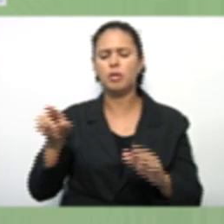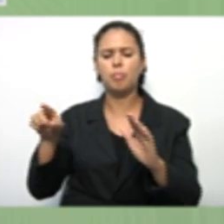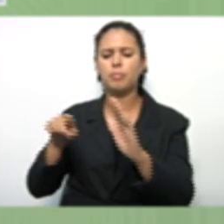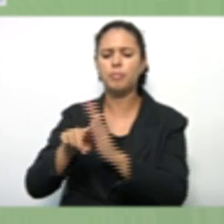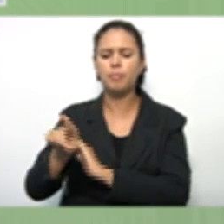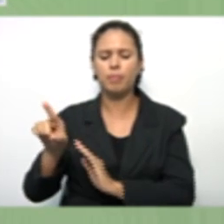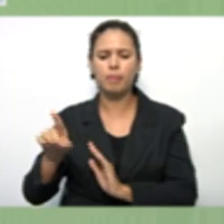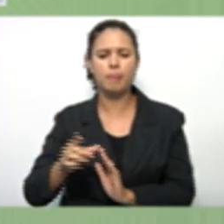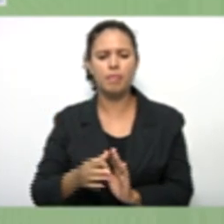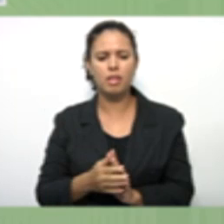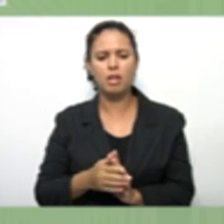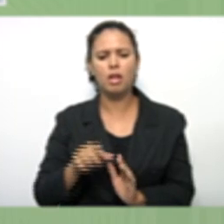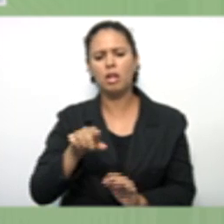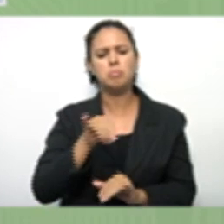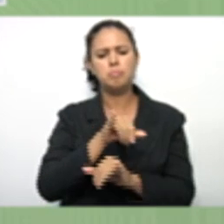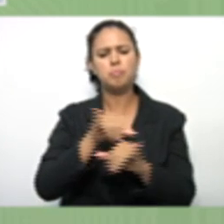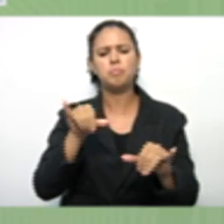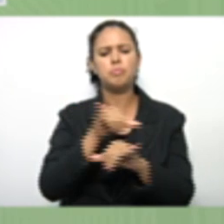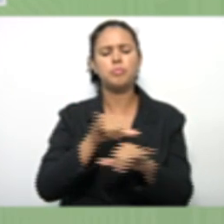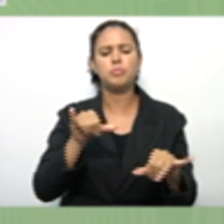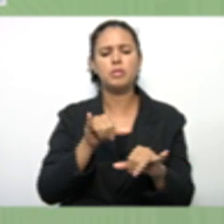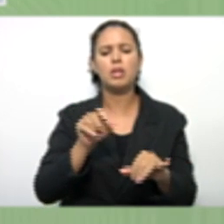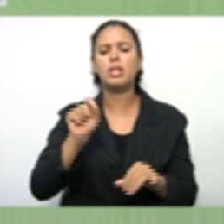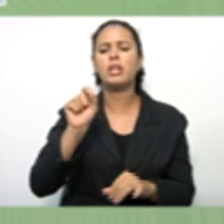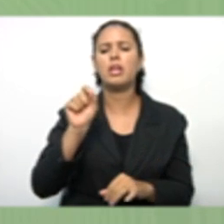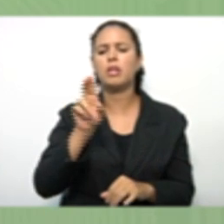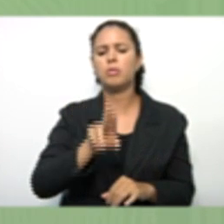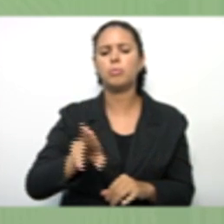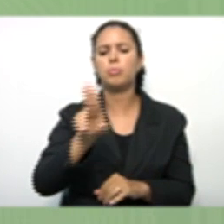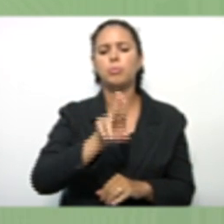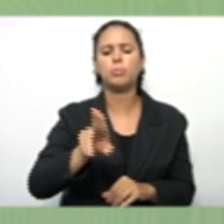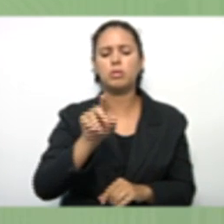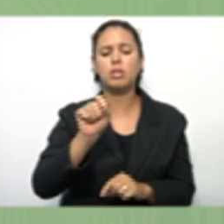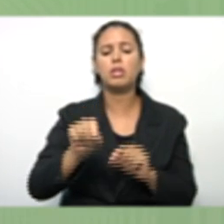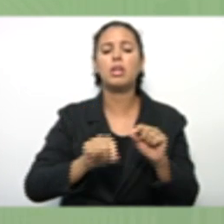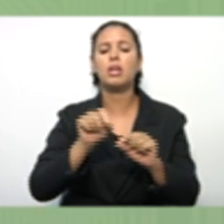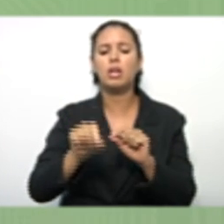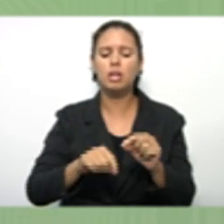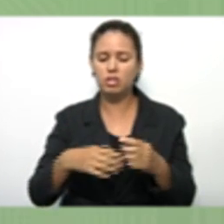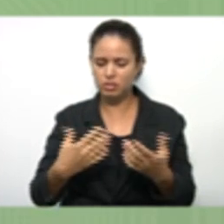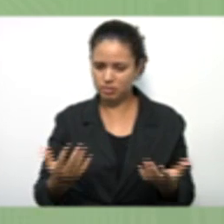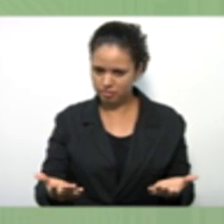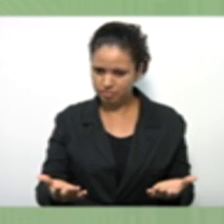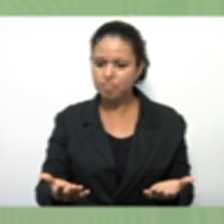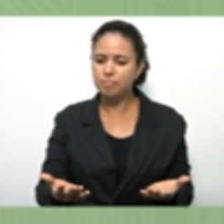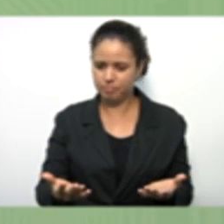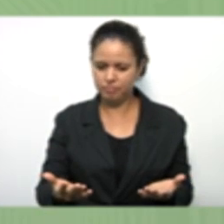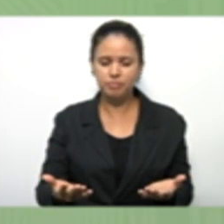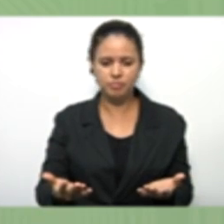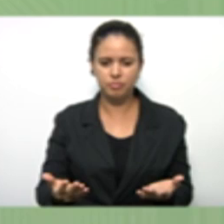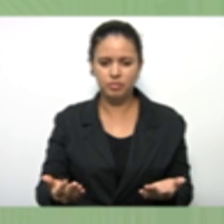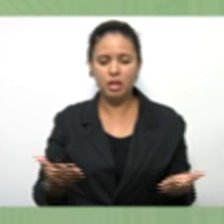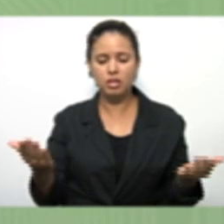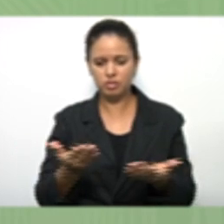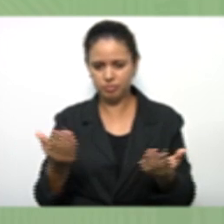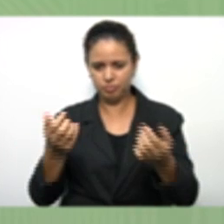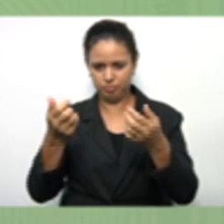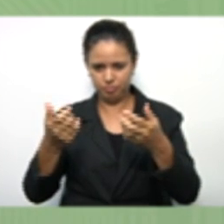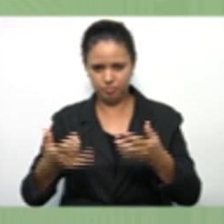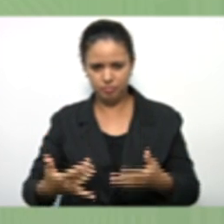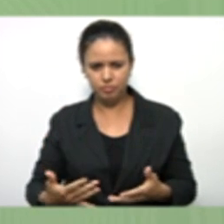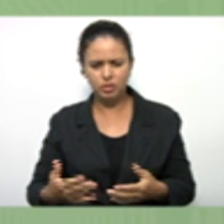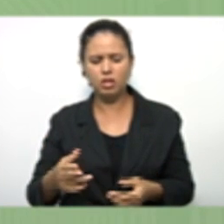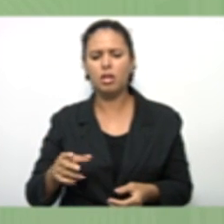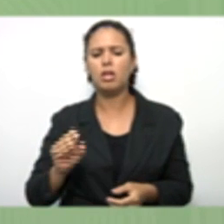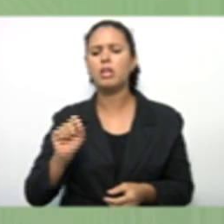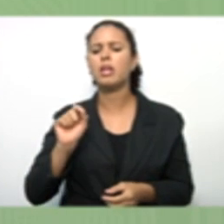que servem essas informações contábeis? Quem utiliza isso? Ah, muito bem, professor Aloy. Então, vamos lá. Quem são os usuários